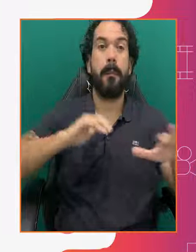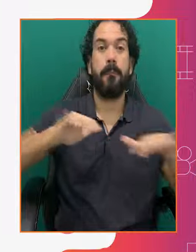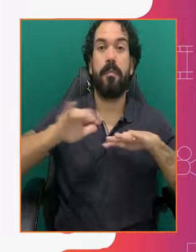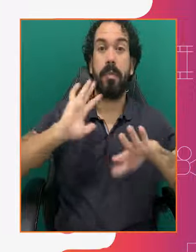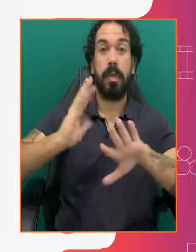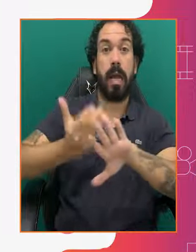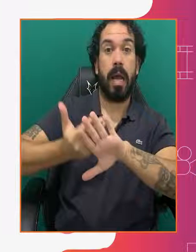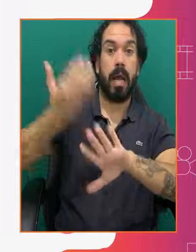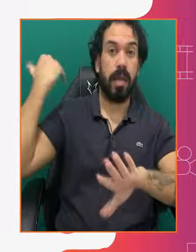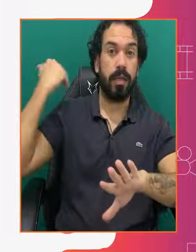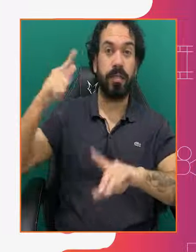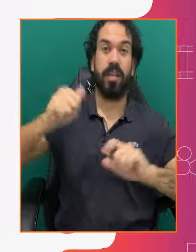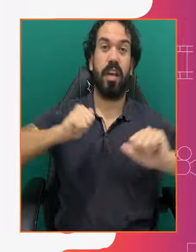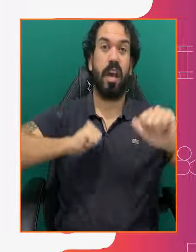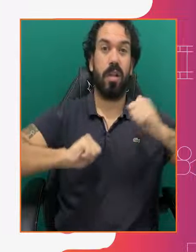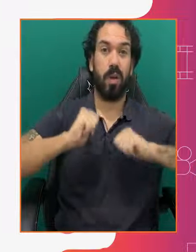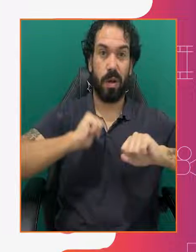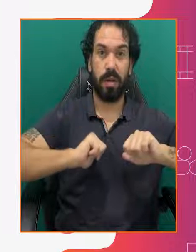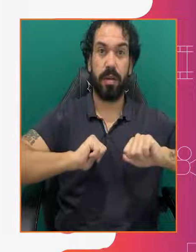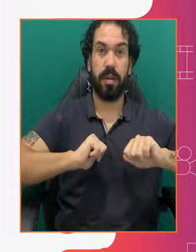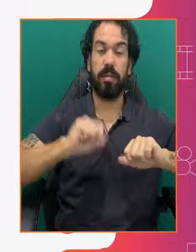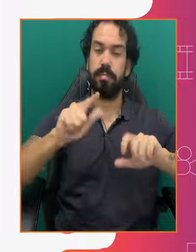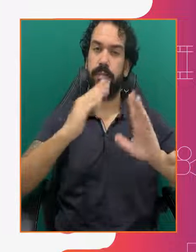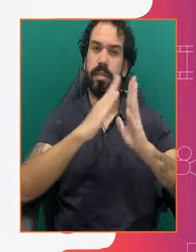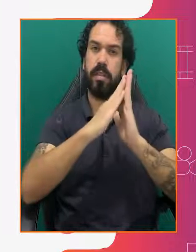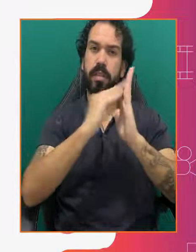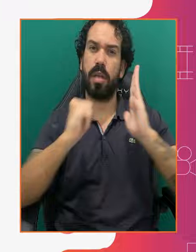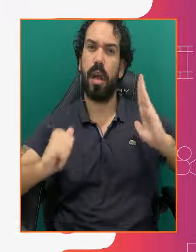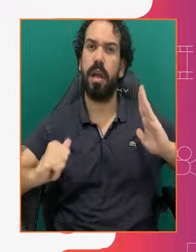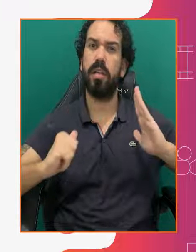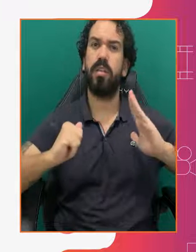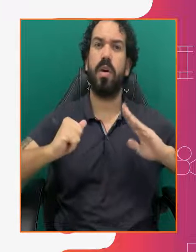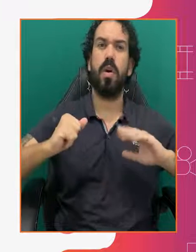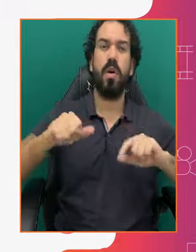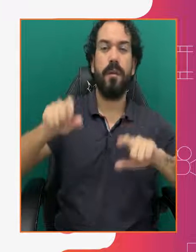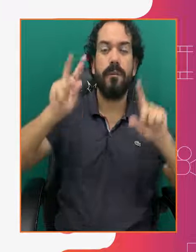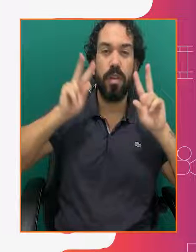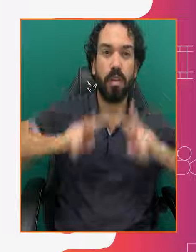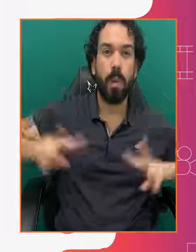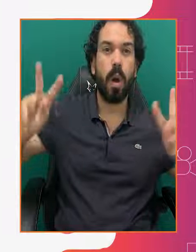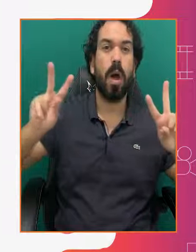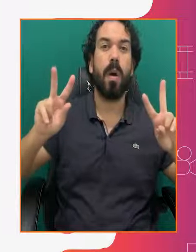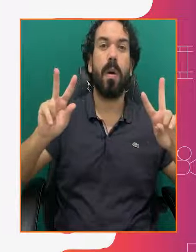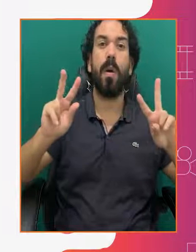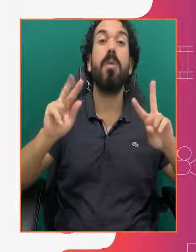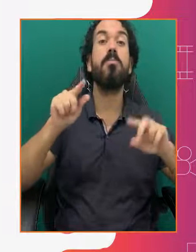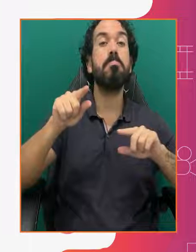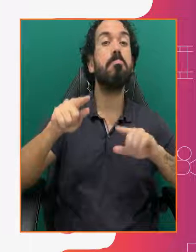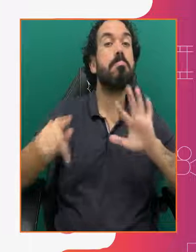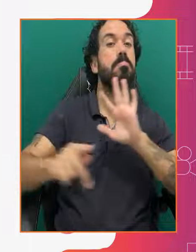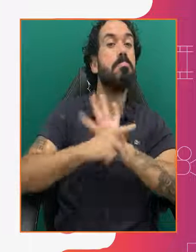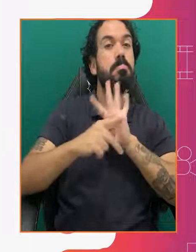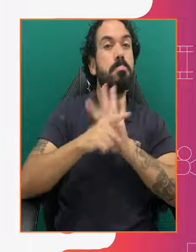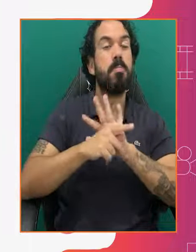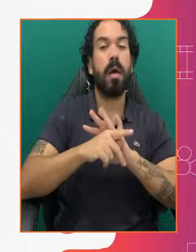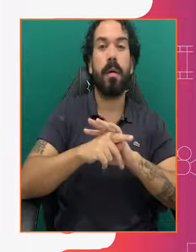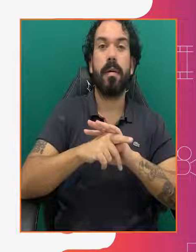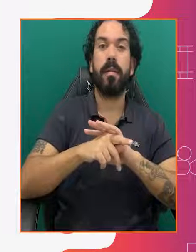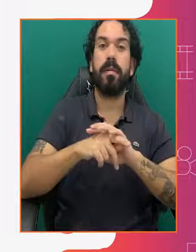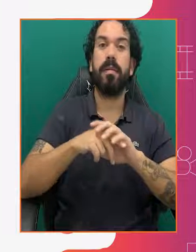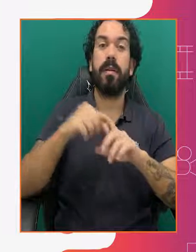realizados anteriormente pelos atores. As referências estéticas e visuais das animações até então se